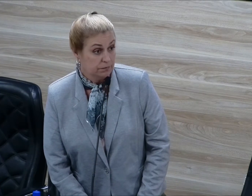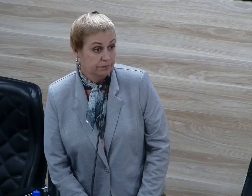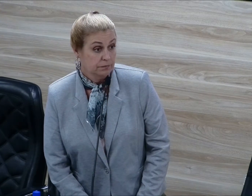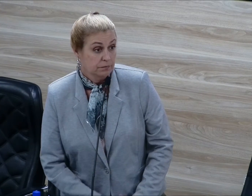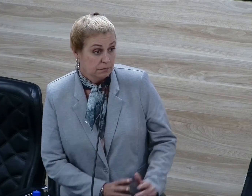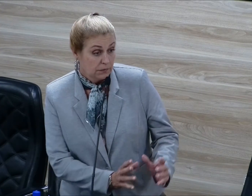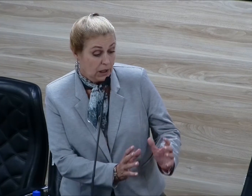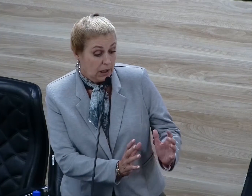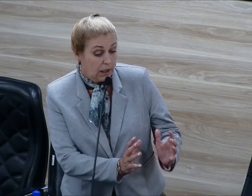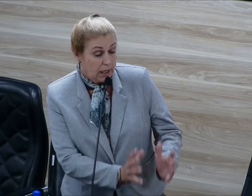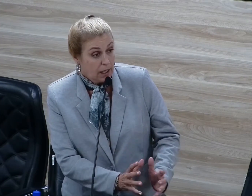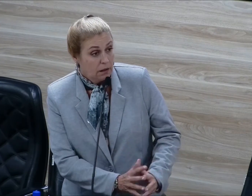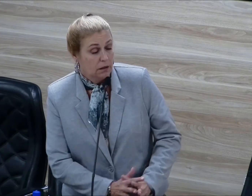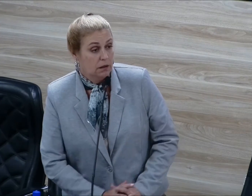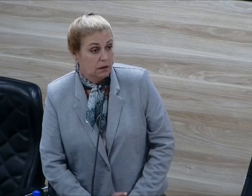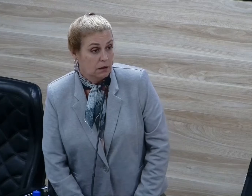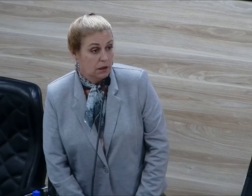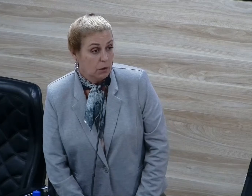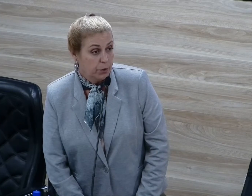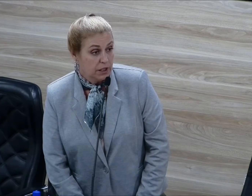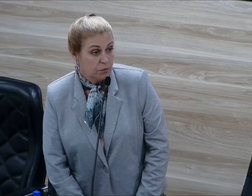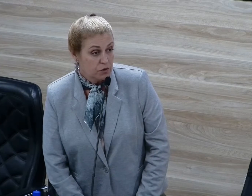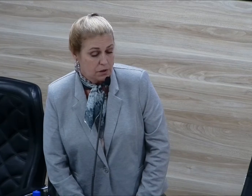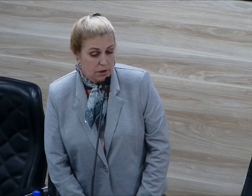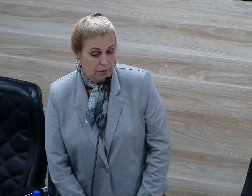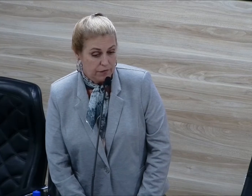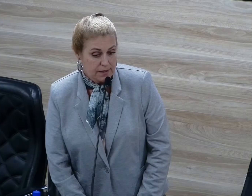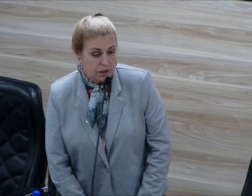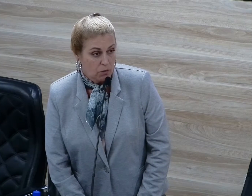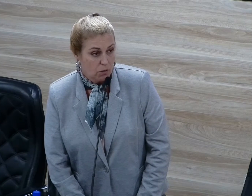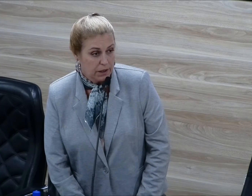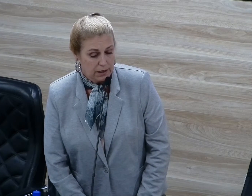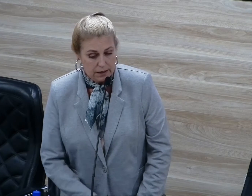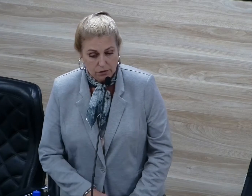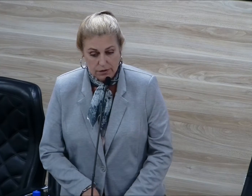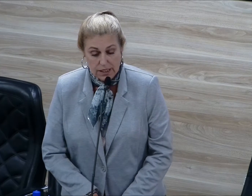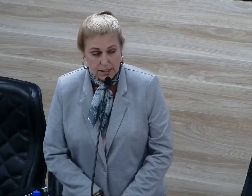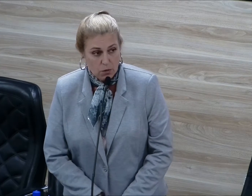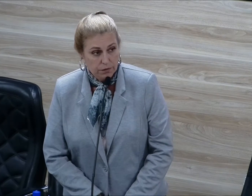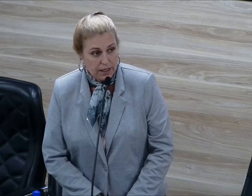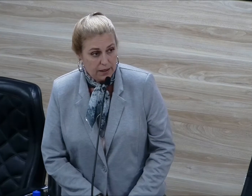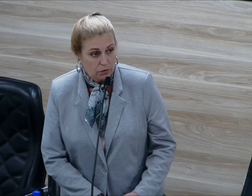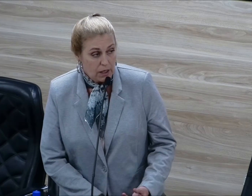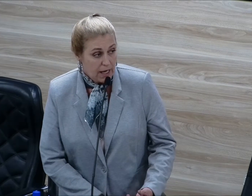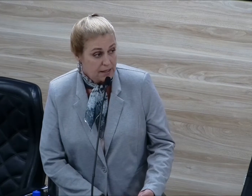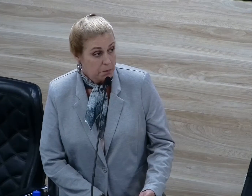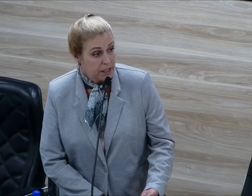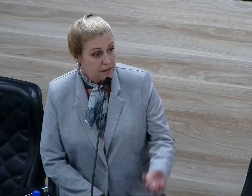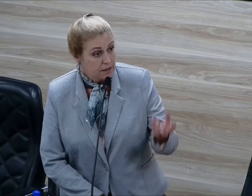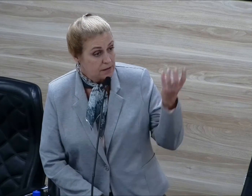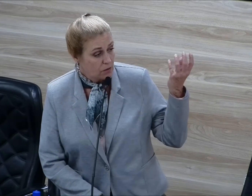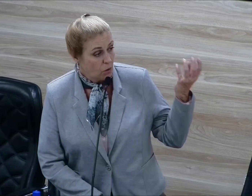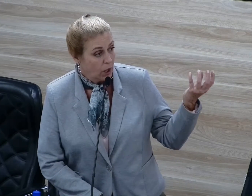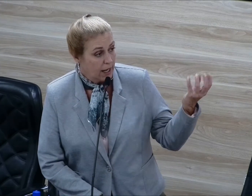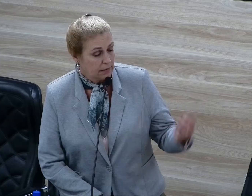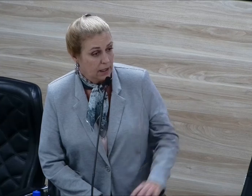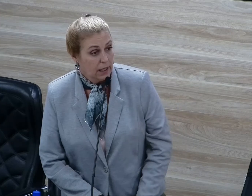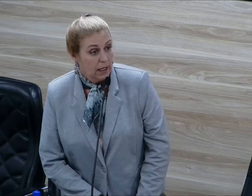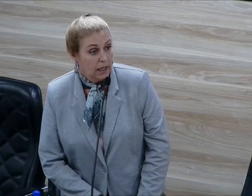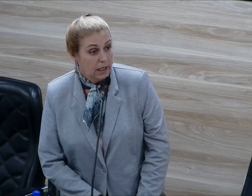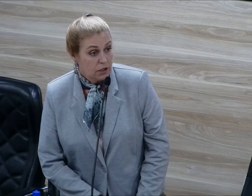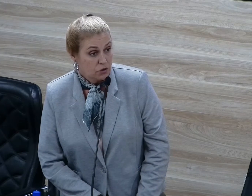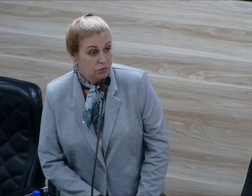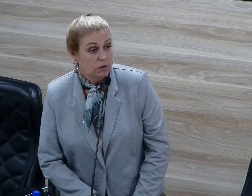urbano. E não podemos fazer com que, dentro desse contrato, as empresas